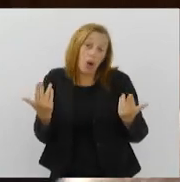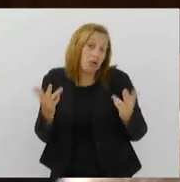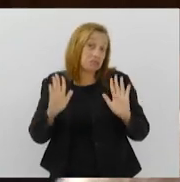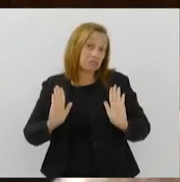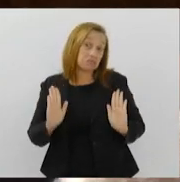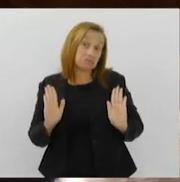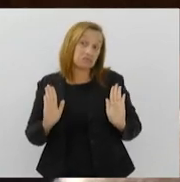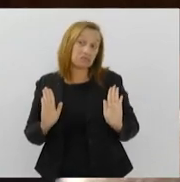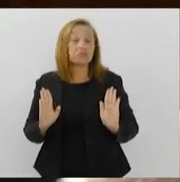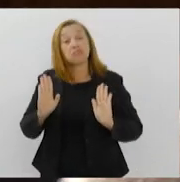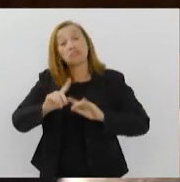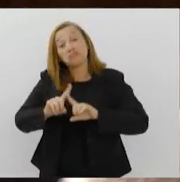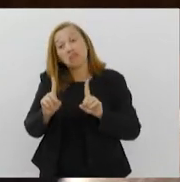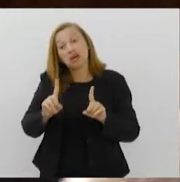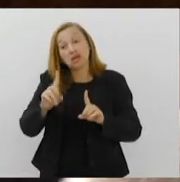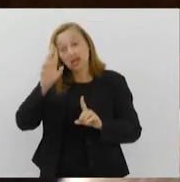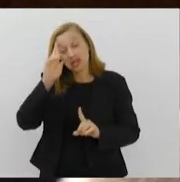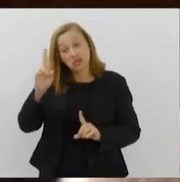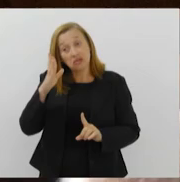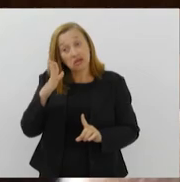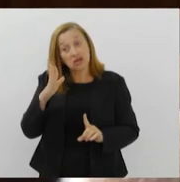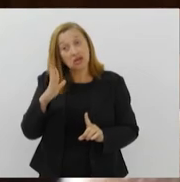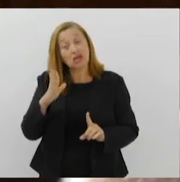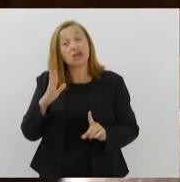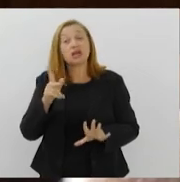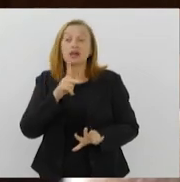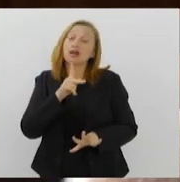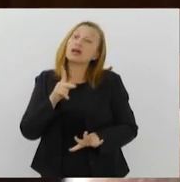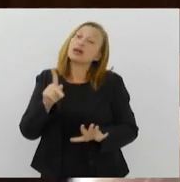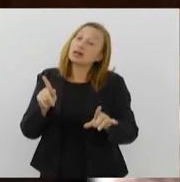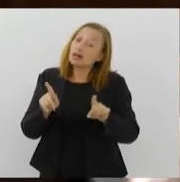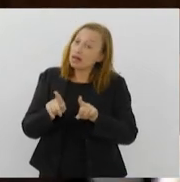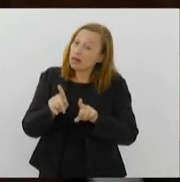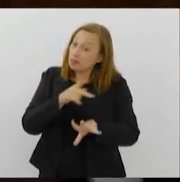a senhora, a presidência, além de presidente, é